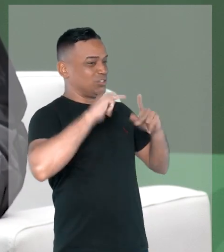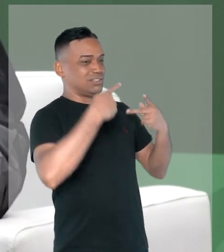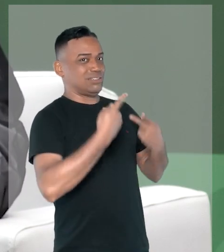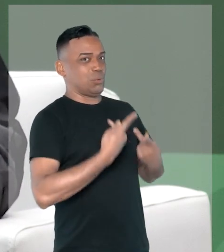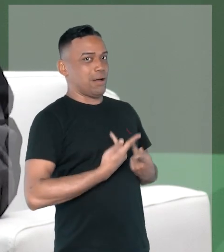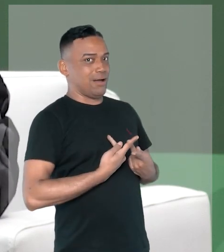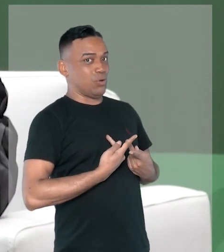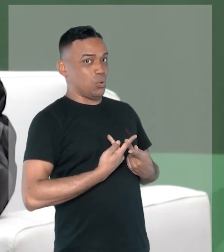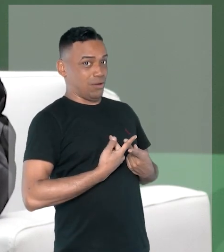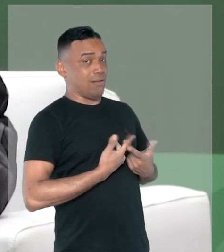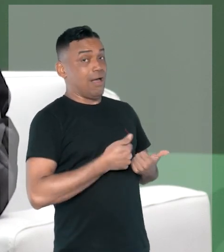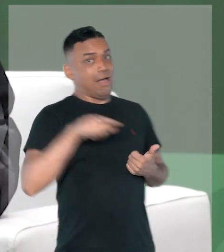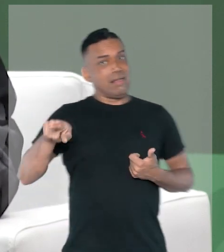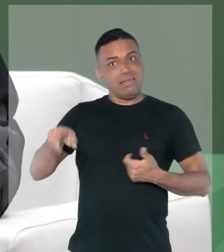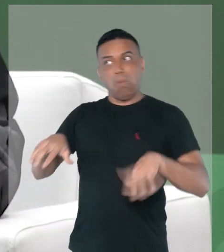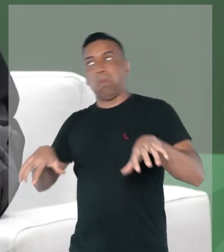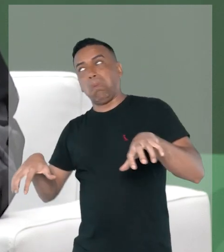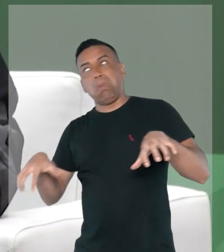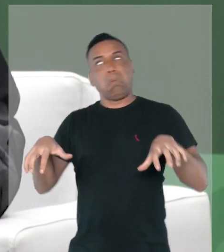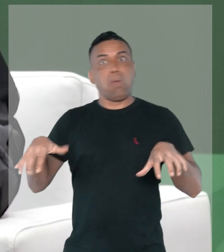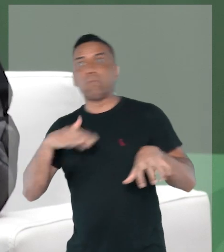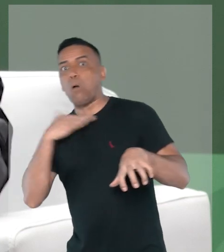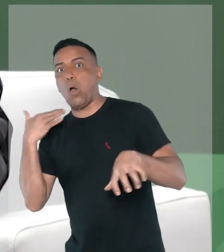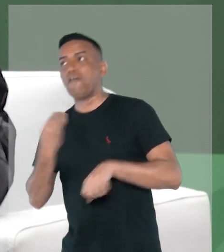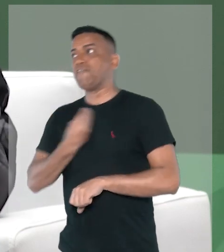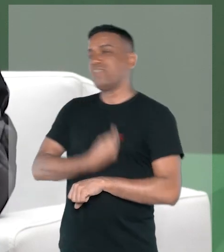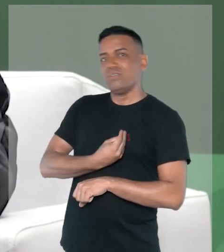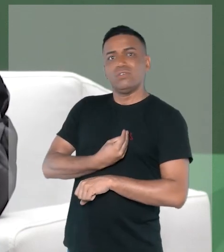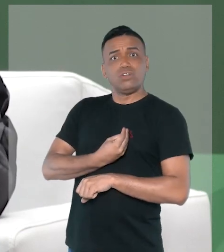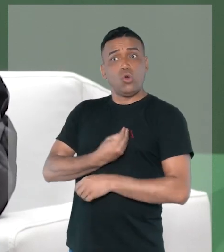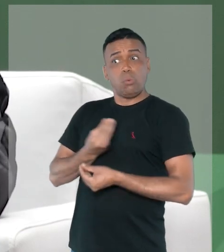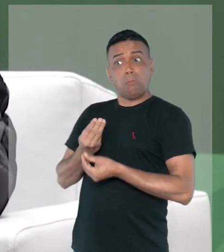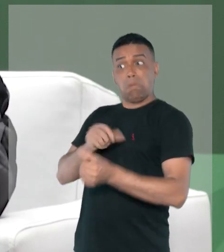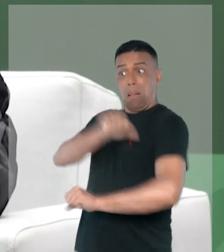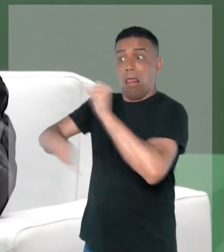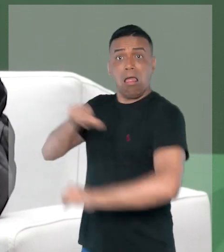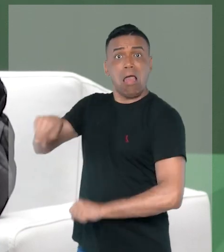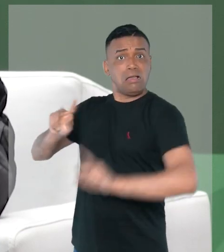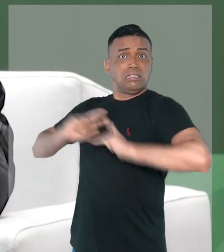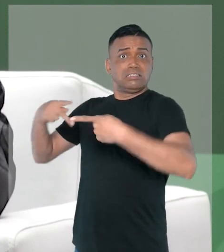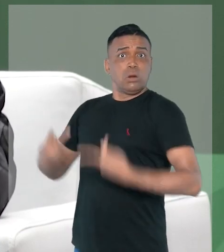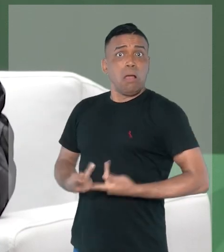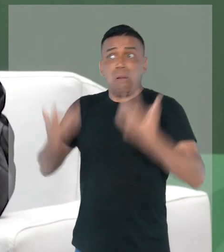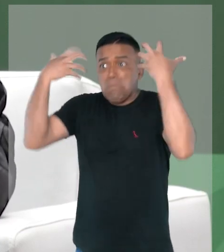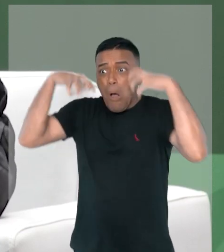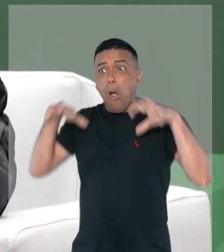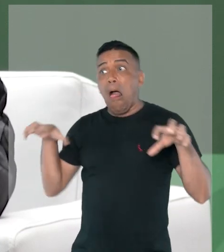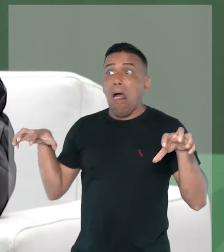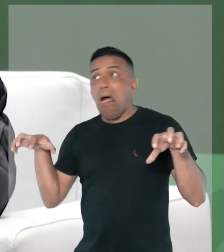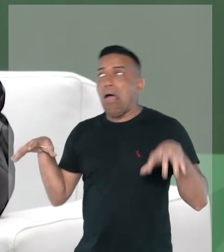não é nem vivo nem morto, é um morto-vivo. Então, como é que a gente transforma pessoas, seres humanos, em